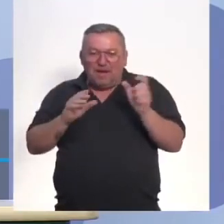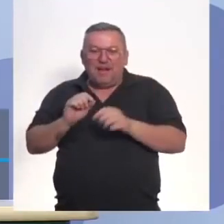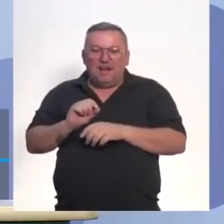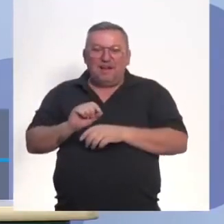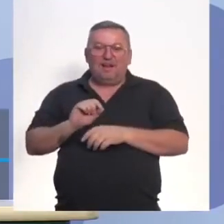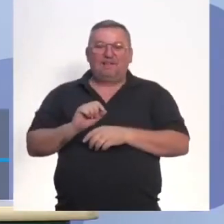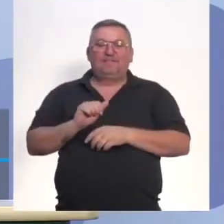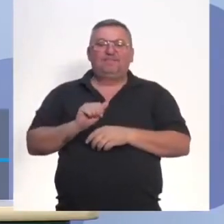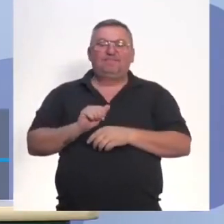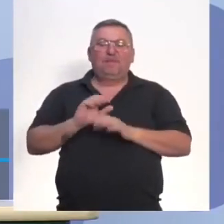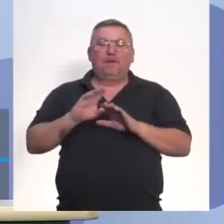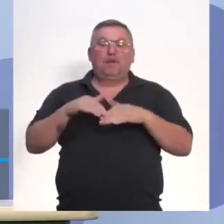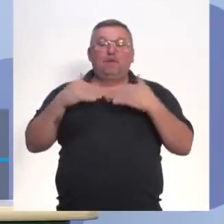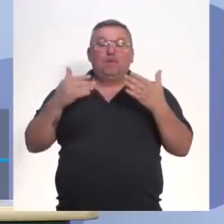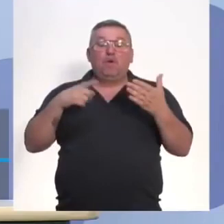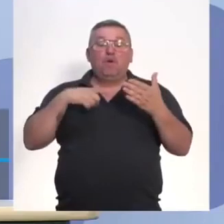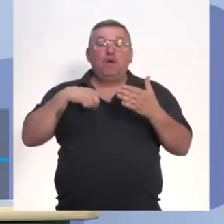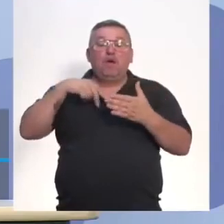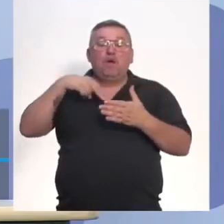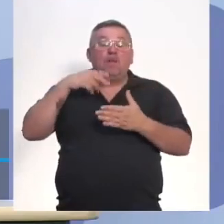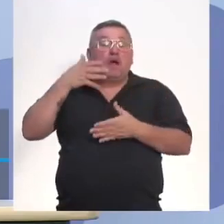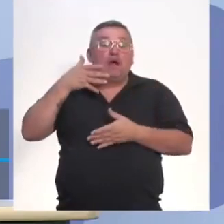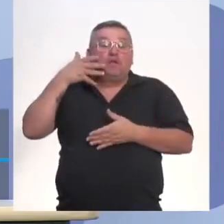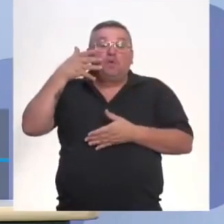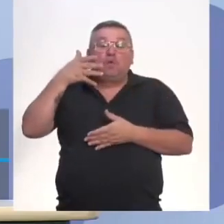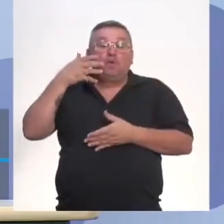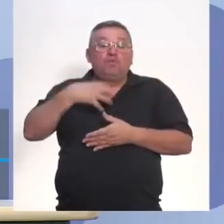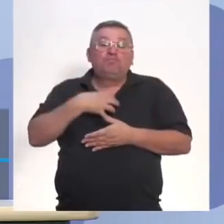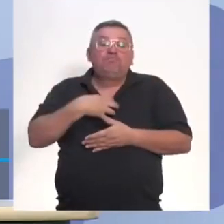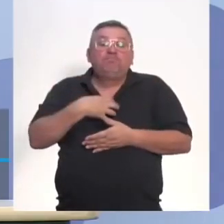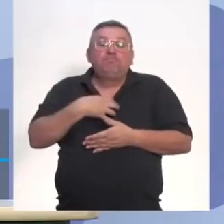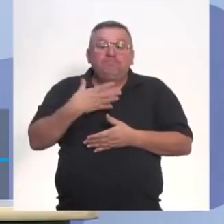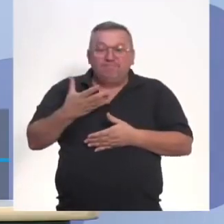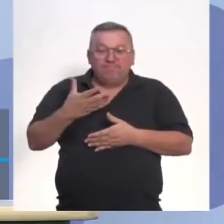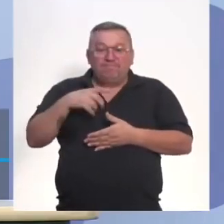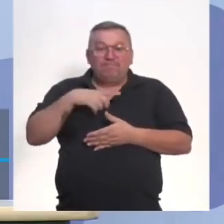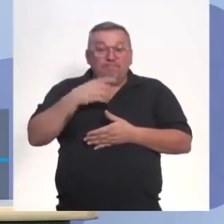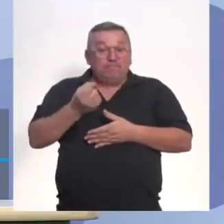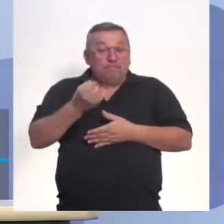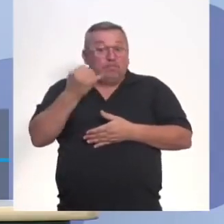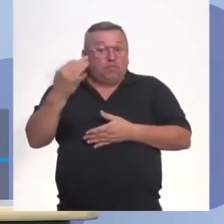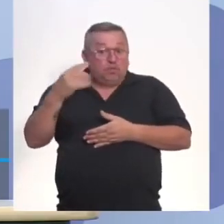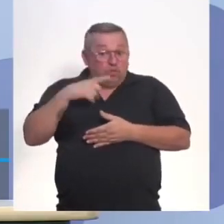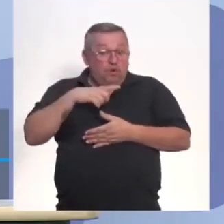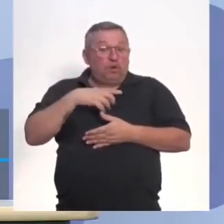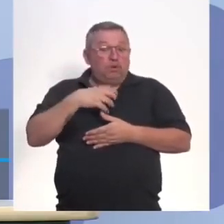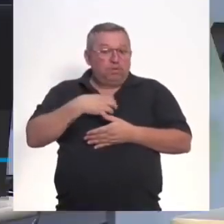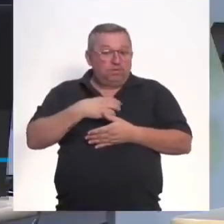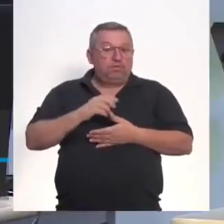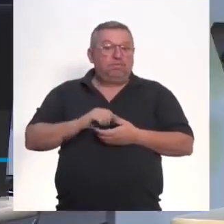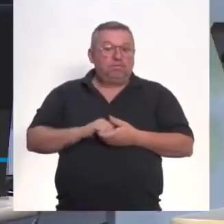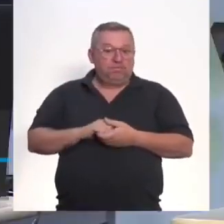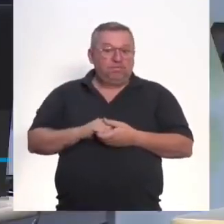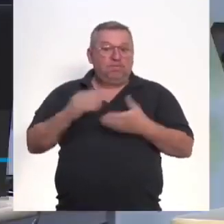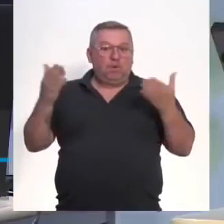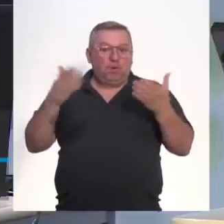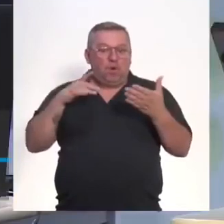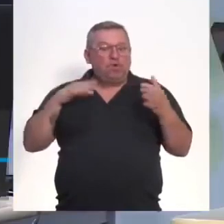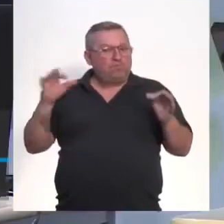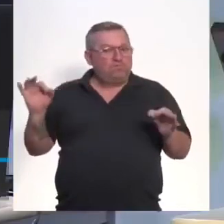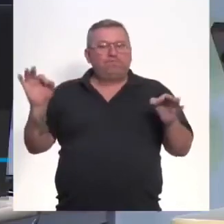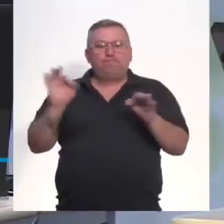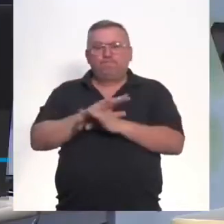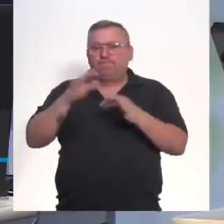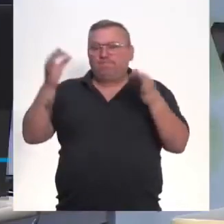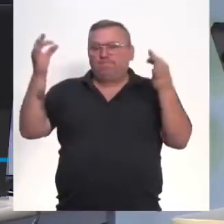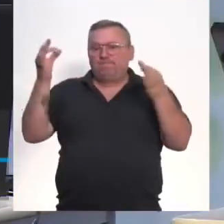é justamente essa. E qual é esse narrador? Que tipo que ele é? Lembra que tem alguns tipos de narrador. Não vamos dar dica não, Mônica. Hoje eu quero...